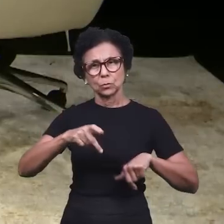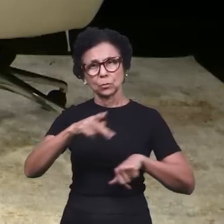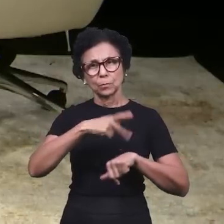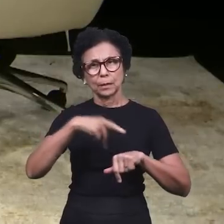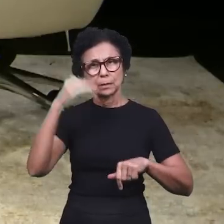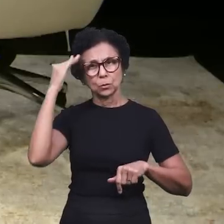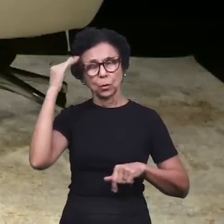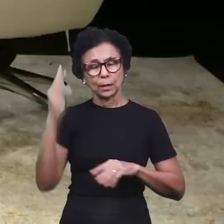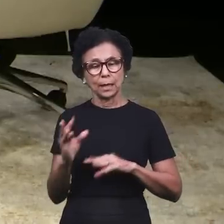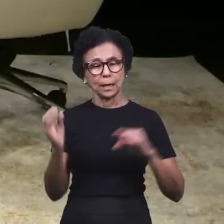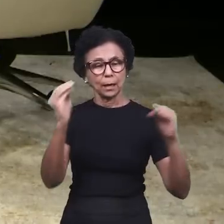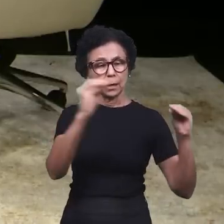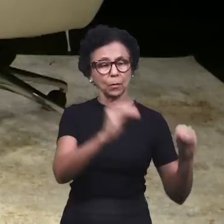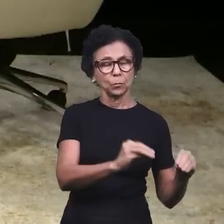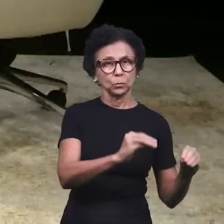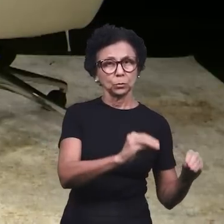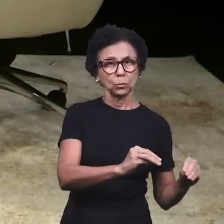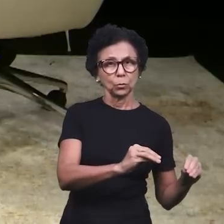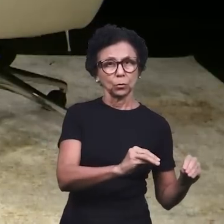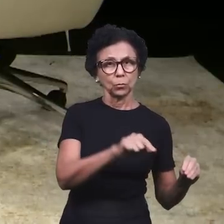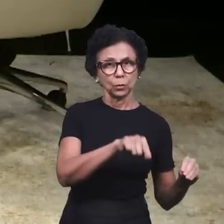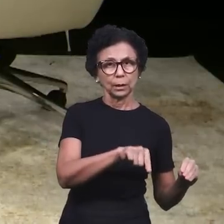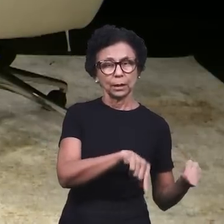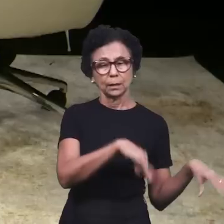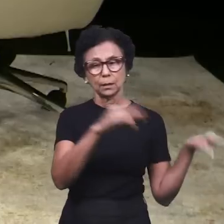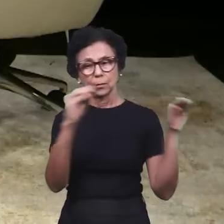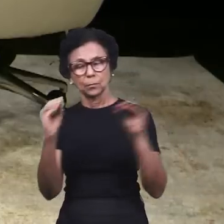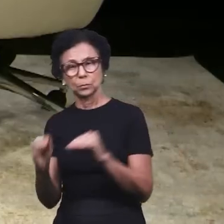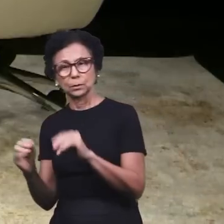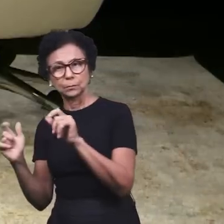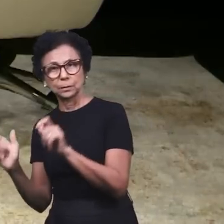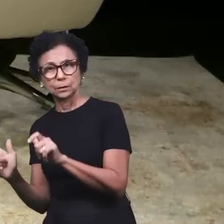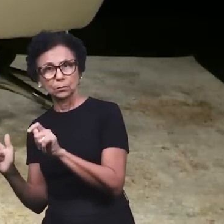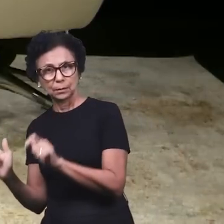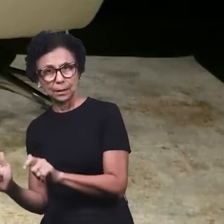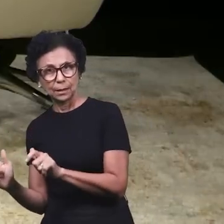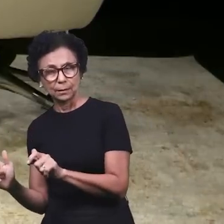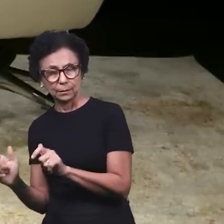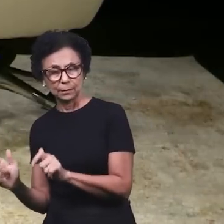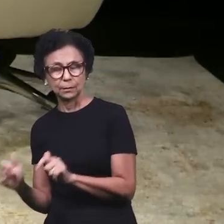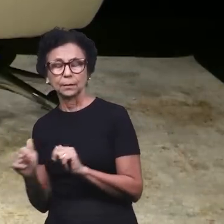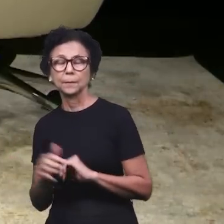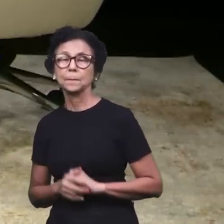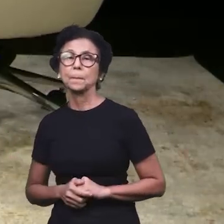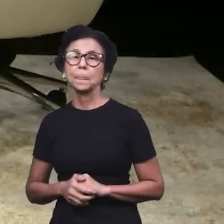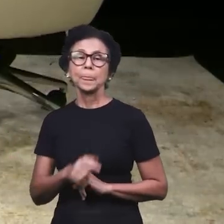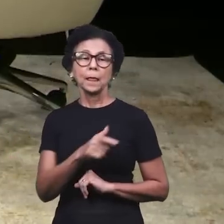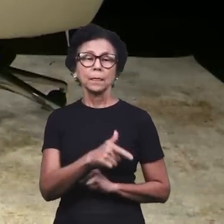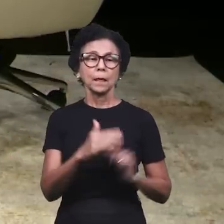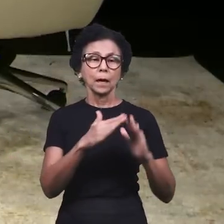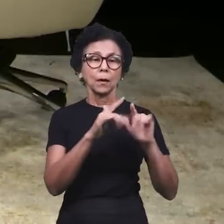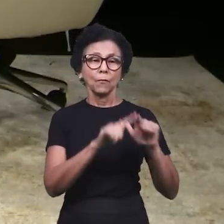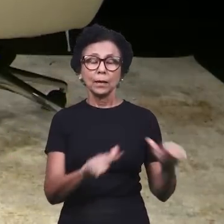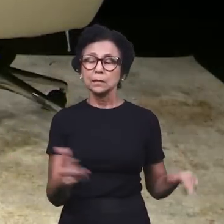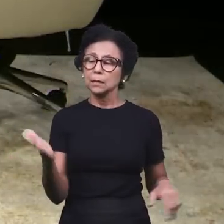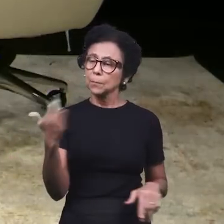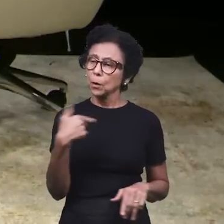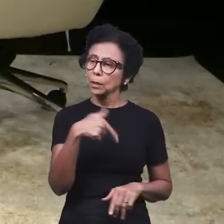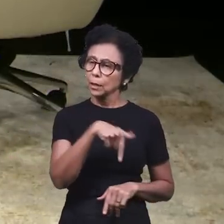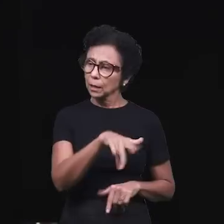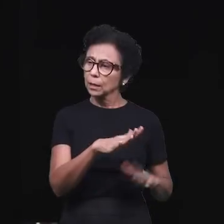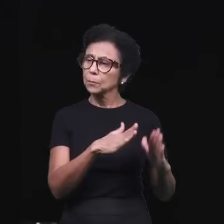né, diplomático em Chicago, ele passou uma coisa muito interessante. Você vê como é que o Espírito Santo faz as